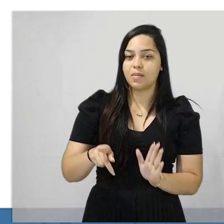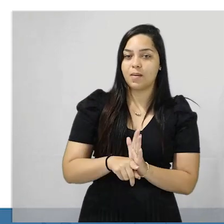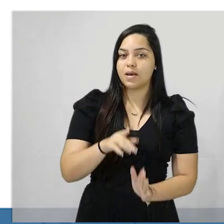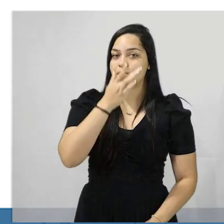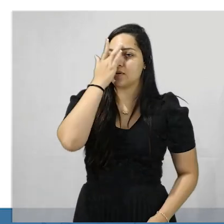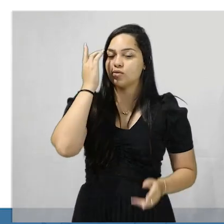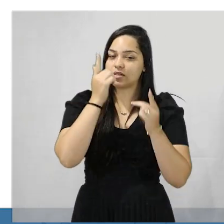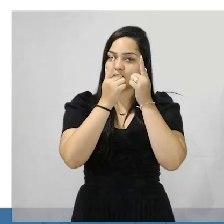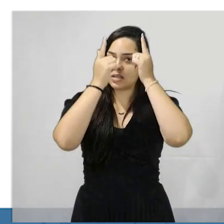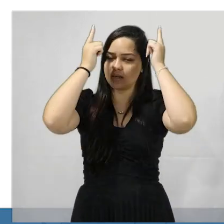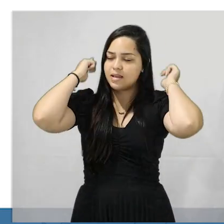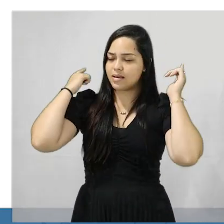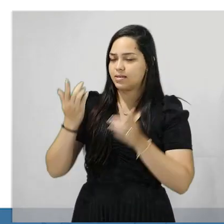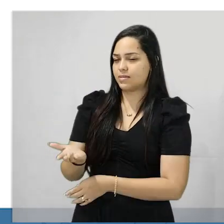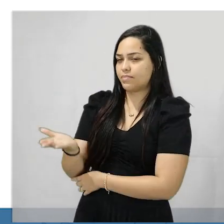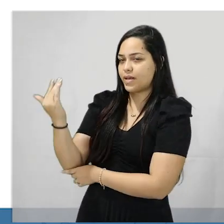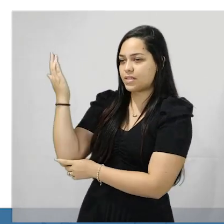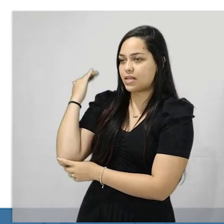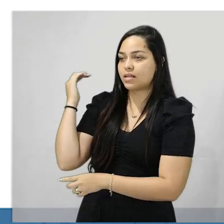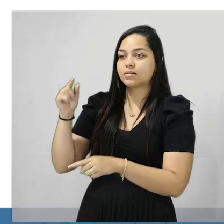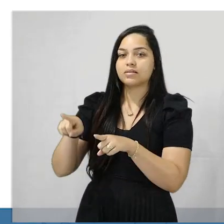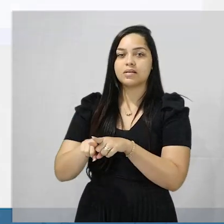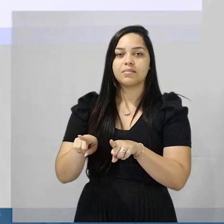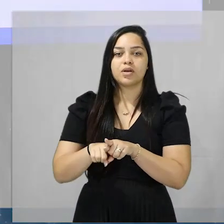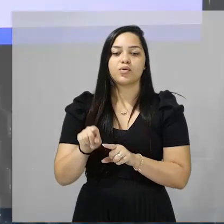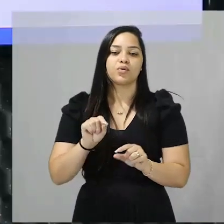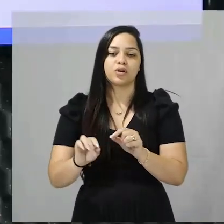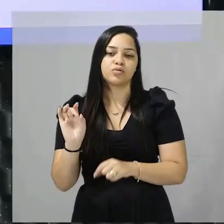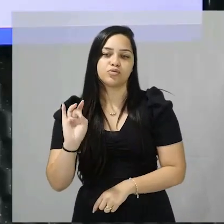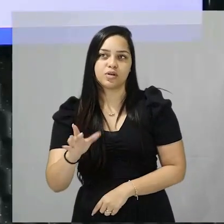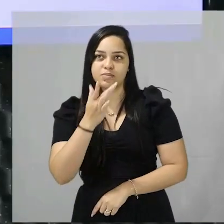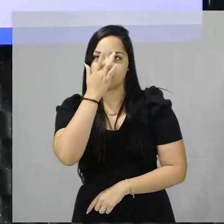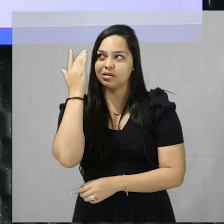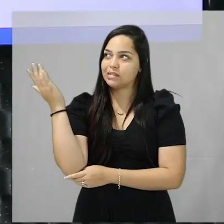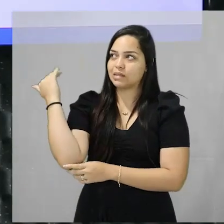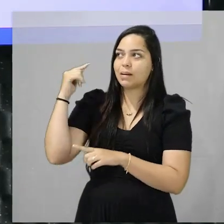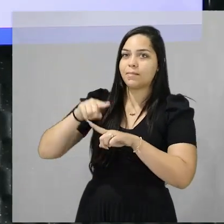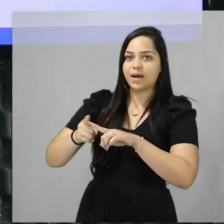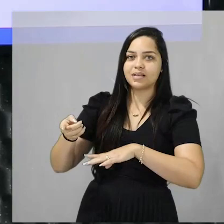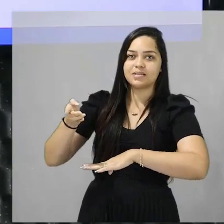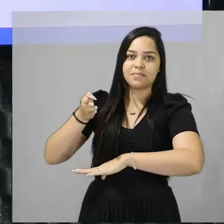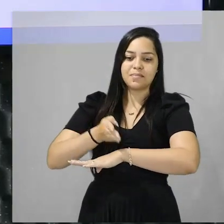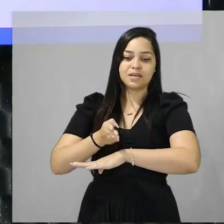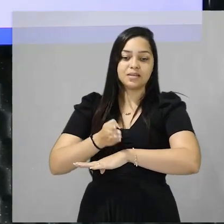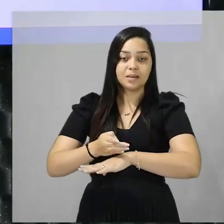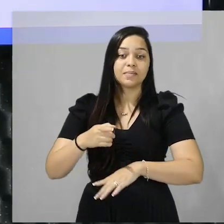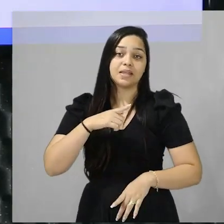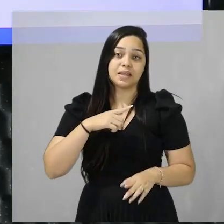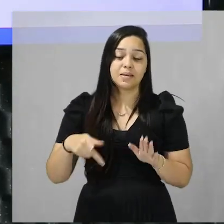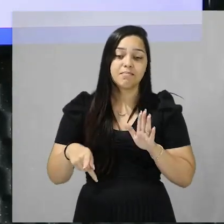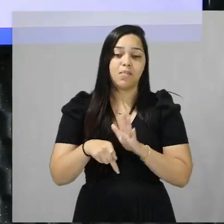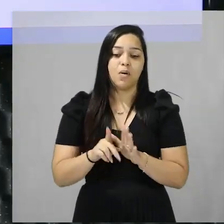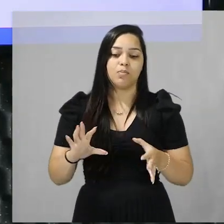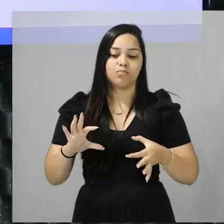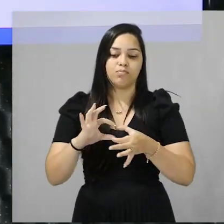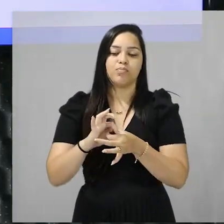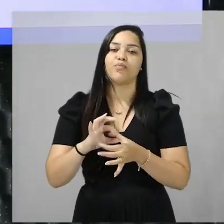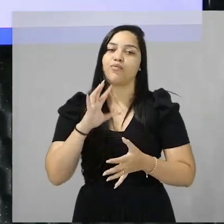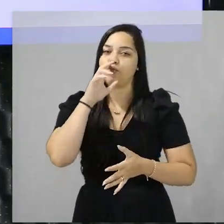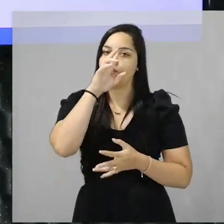gregos e os medievais, por exemplo, não só os antigos, mas os da Idade Média, também faziam essa fusão muito